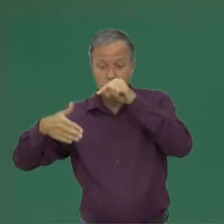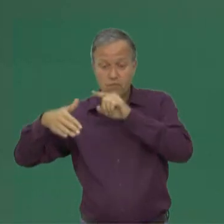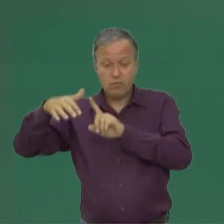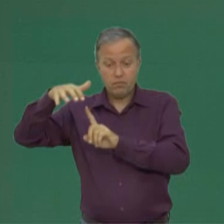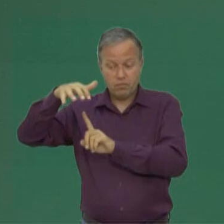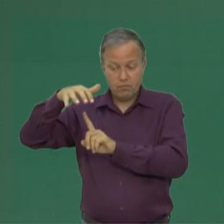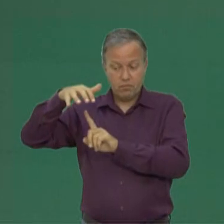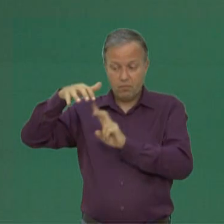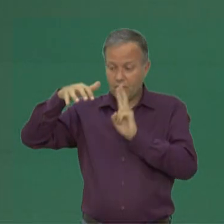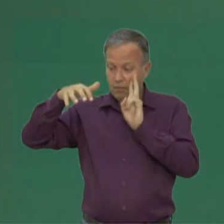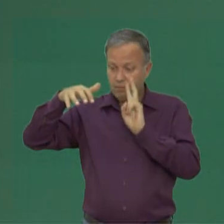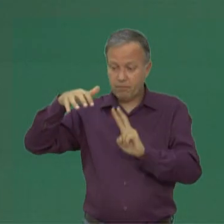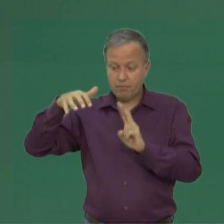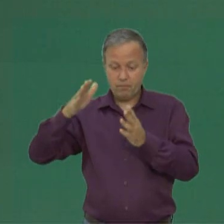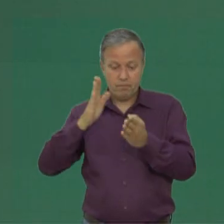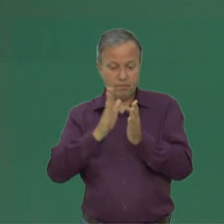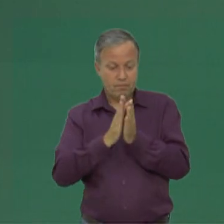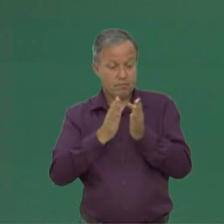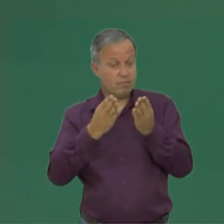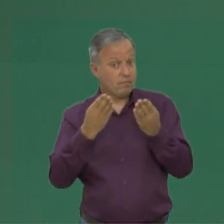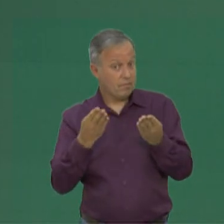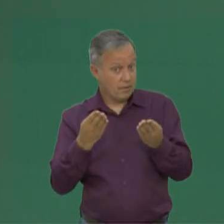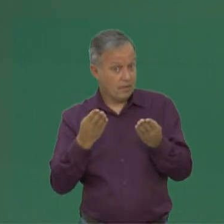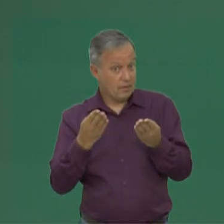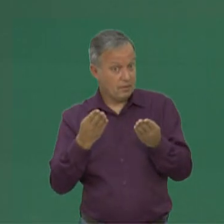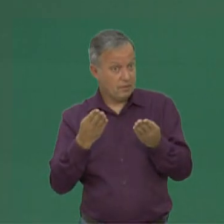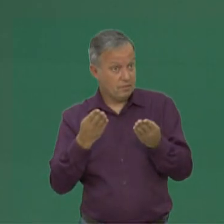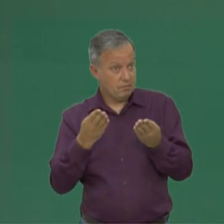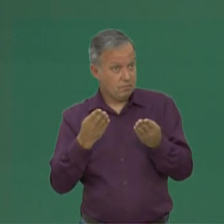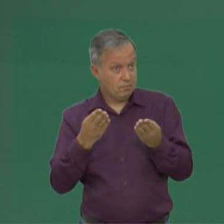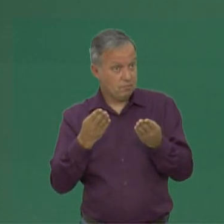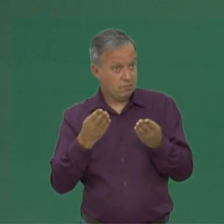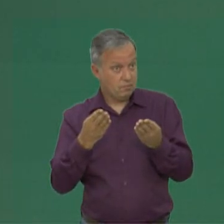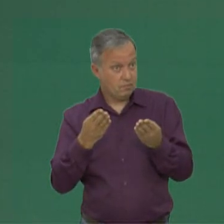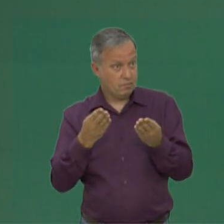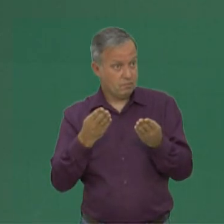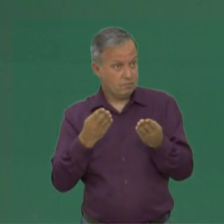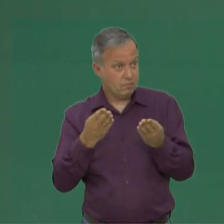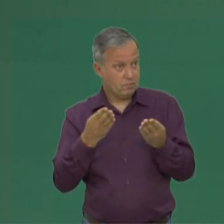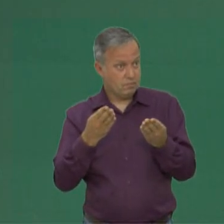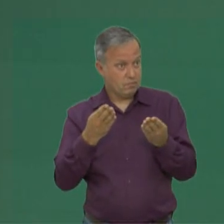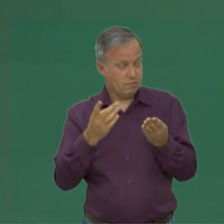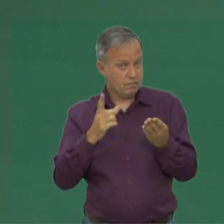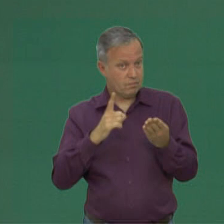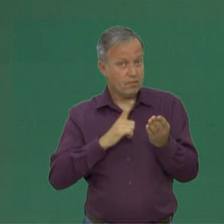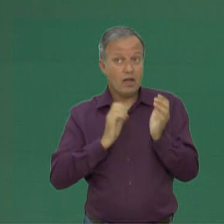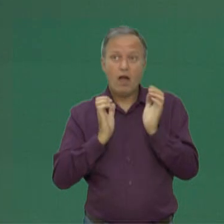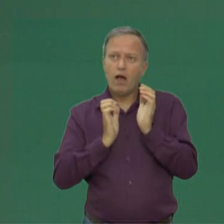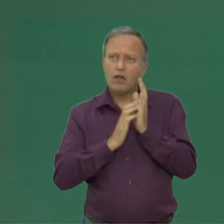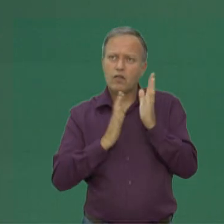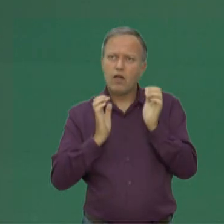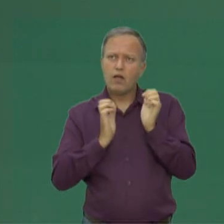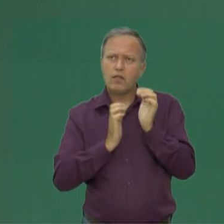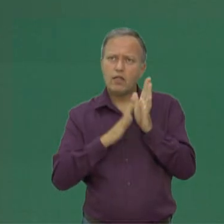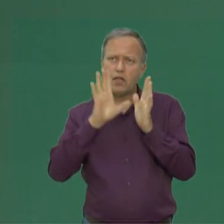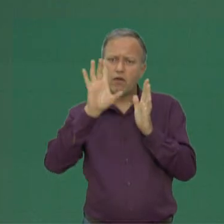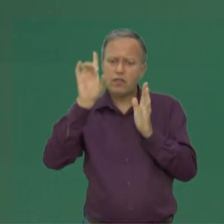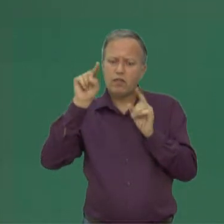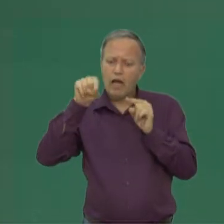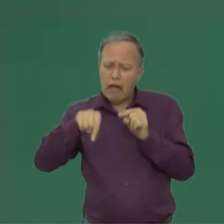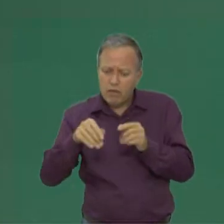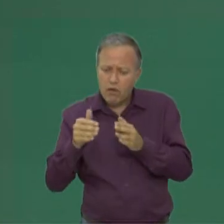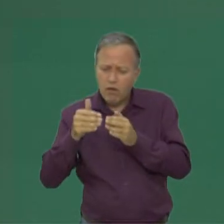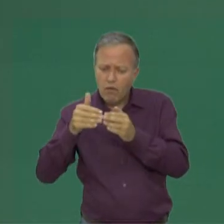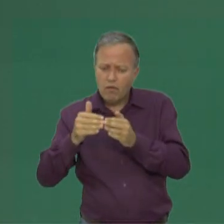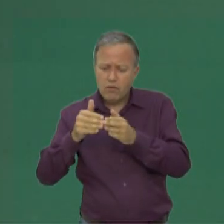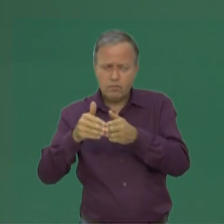alguém está lendo a Bíblia em voz alta e algumas adorações a Deus ali